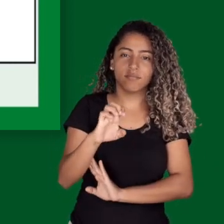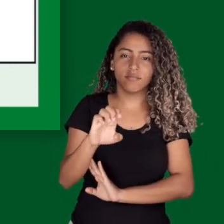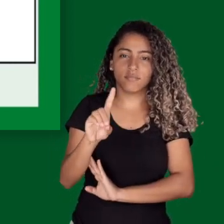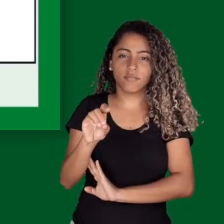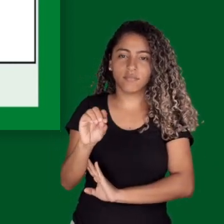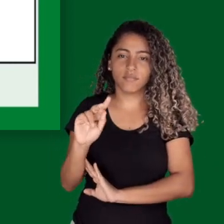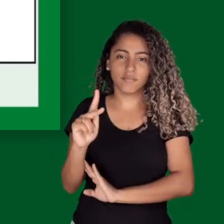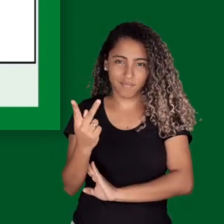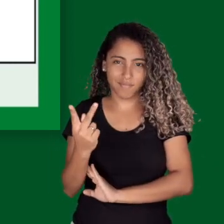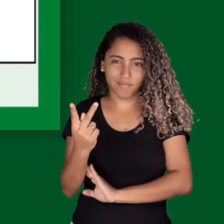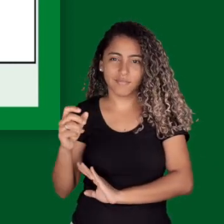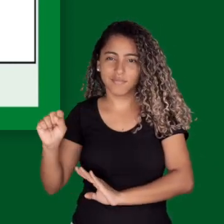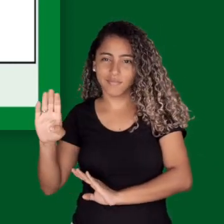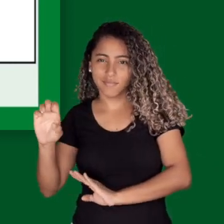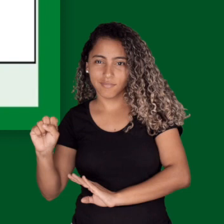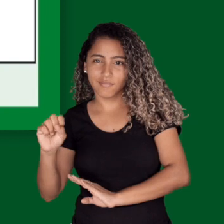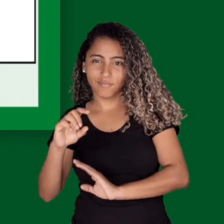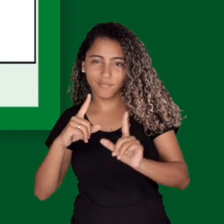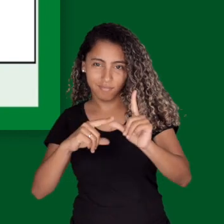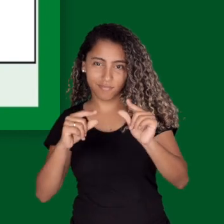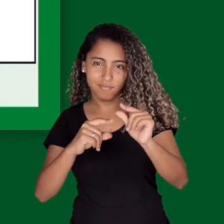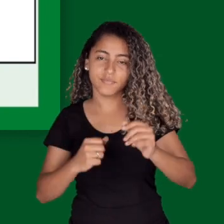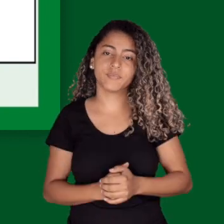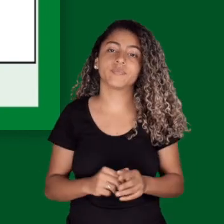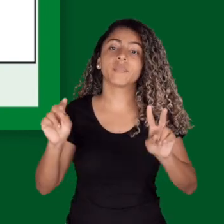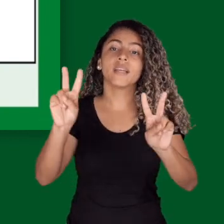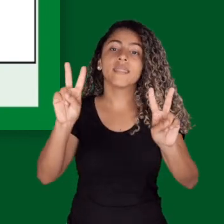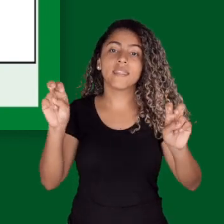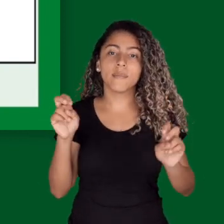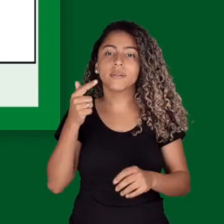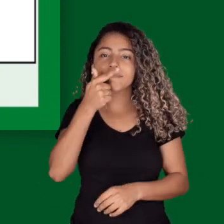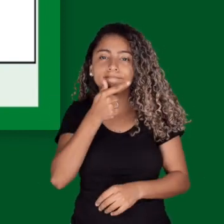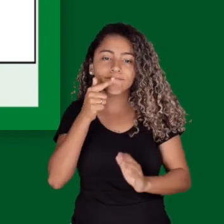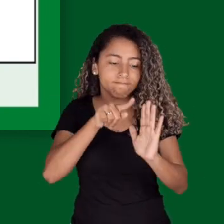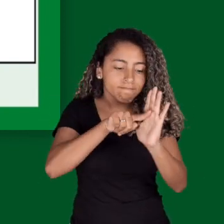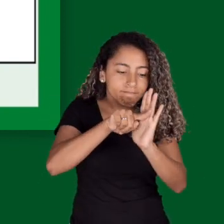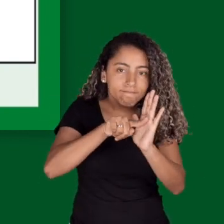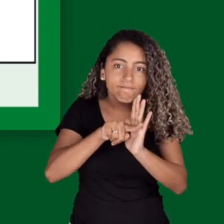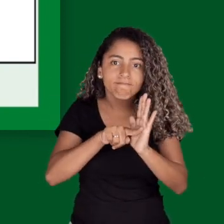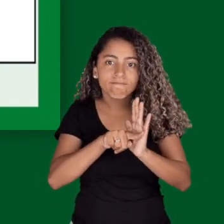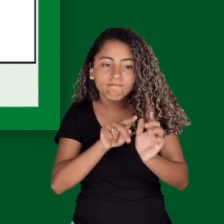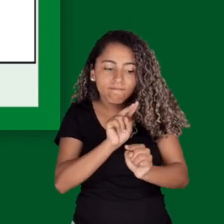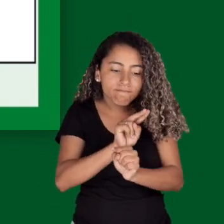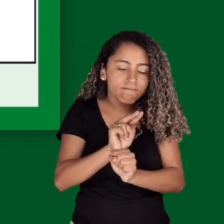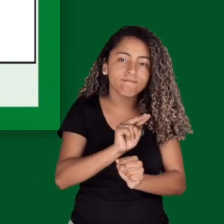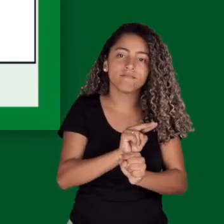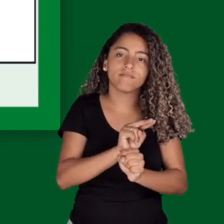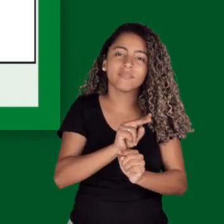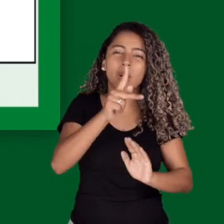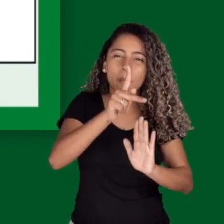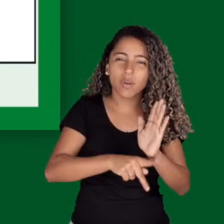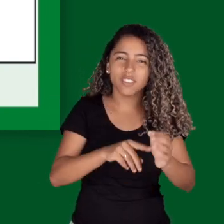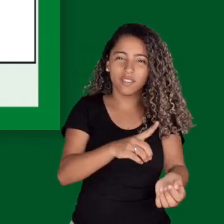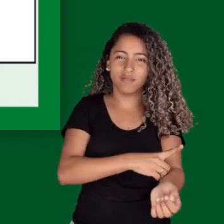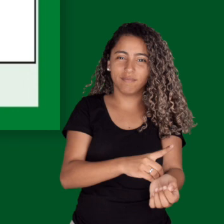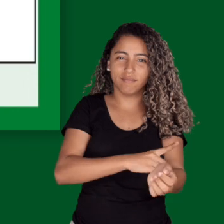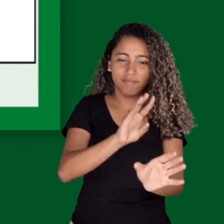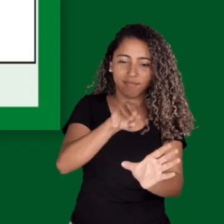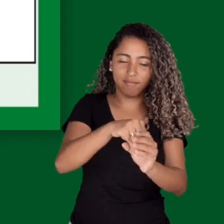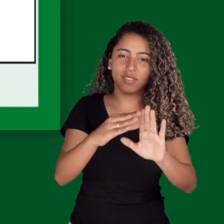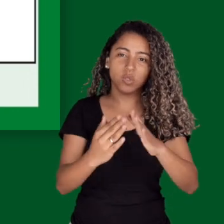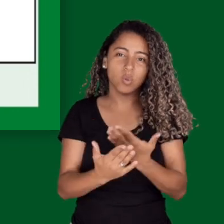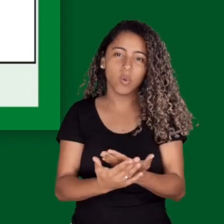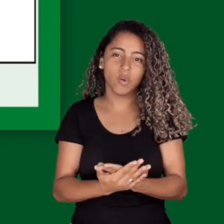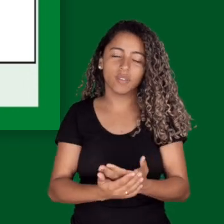CEDO, e nós vamos começar agora com o tema monitorização glicêmica no projeto Diabetes nas